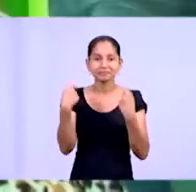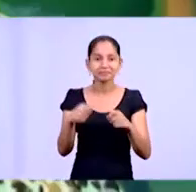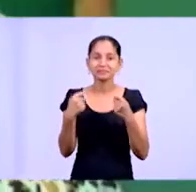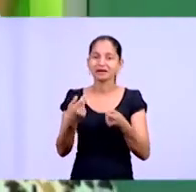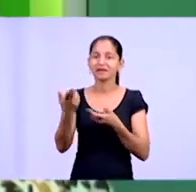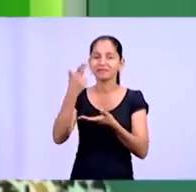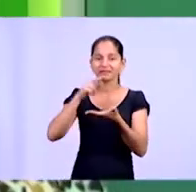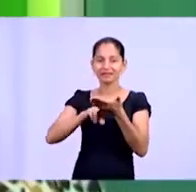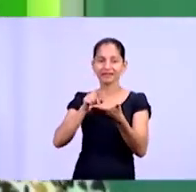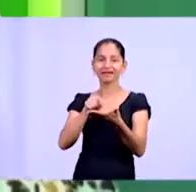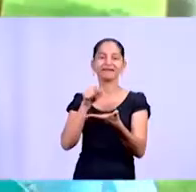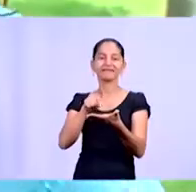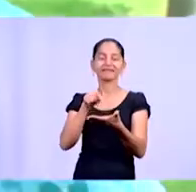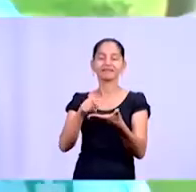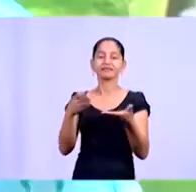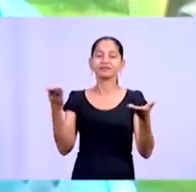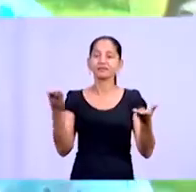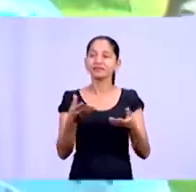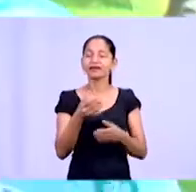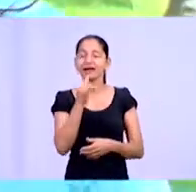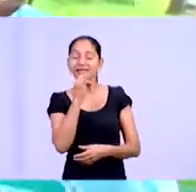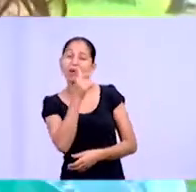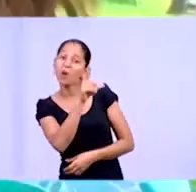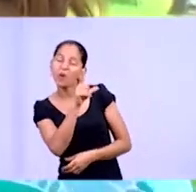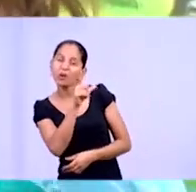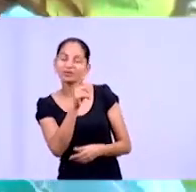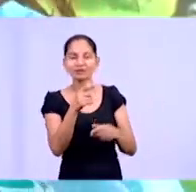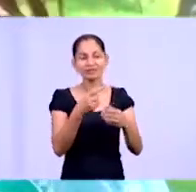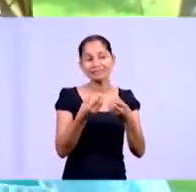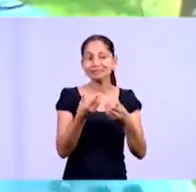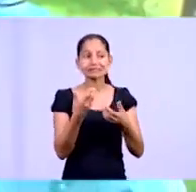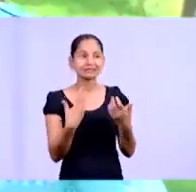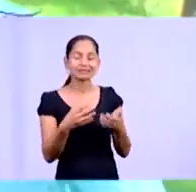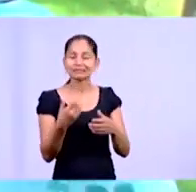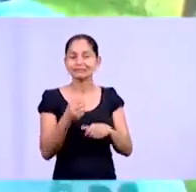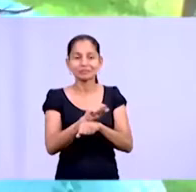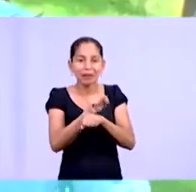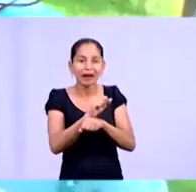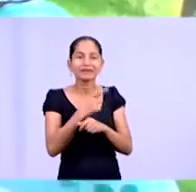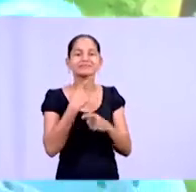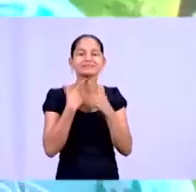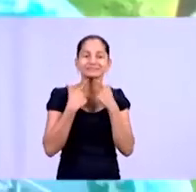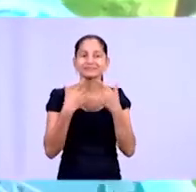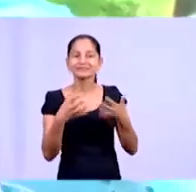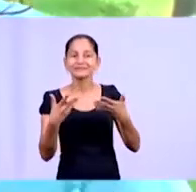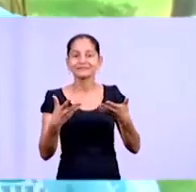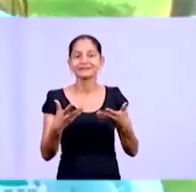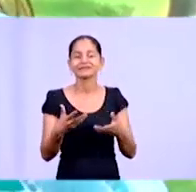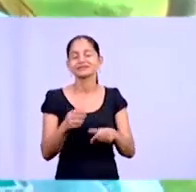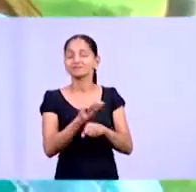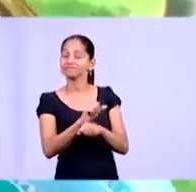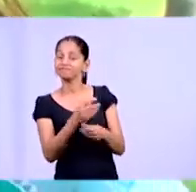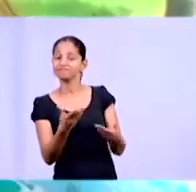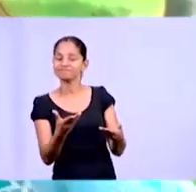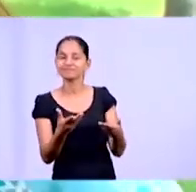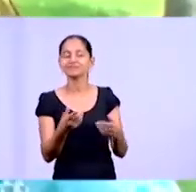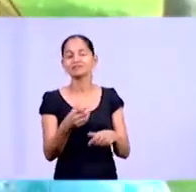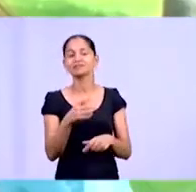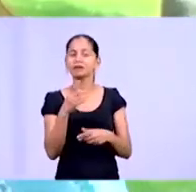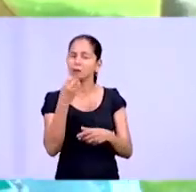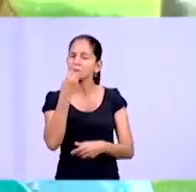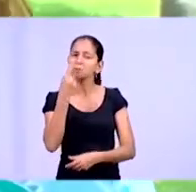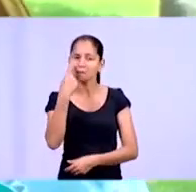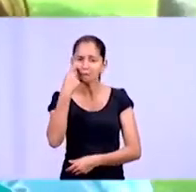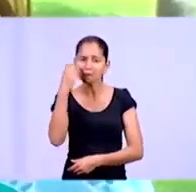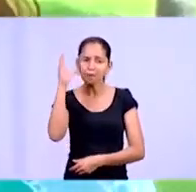receber aquela correspondência, né? Será que eu vou receber? Será que eu não vou receber? Ficava sempre, né, naquela expectativa. Será? Será? Né? Era bem